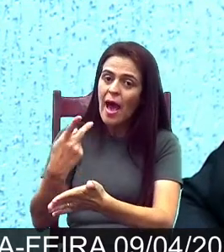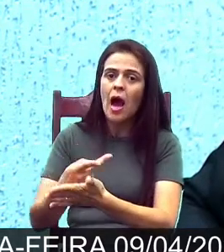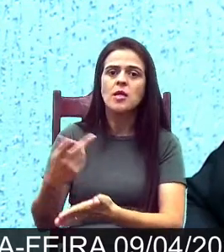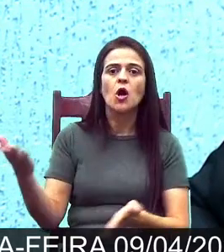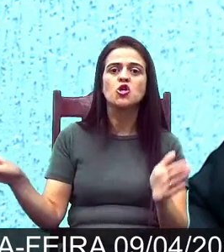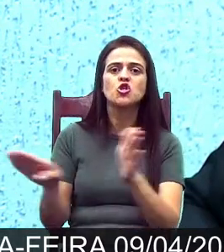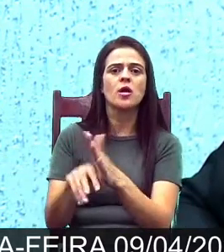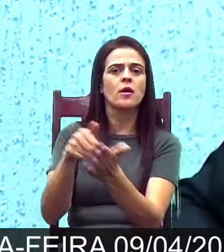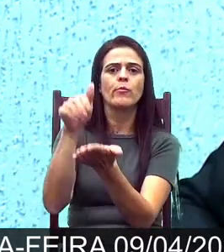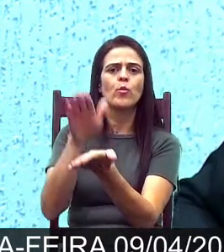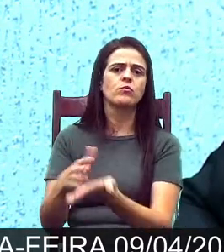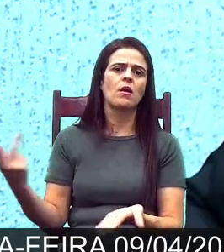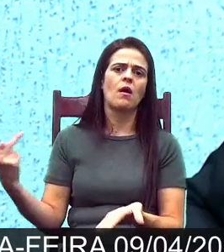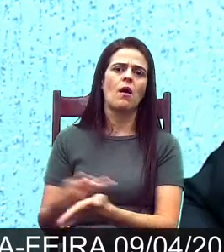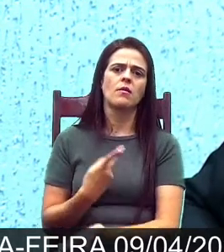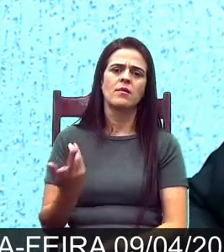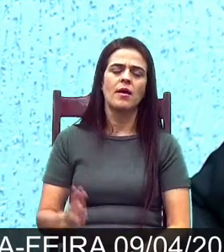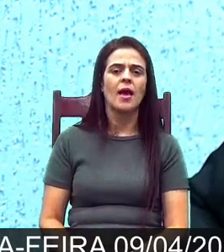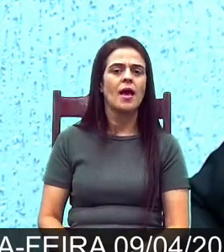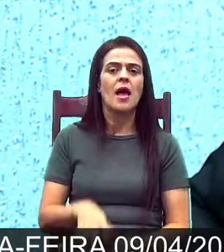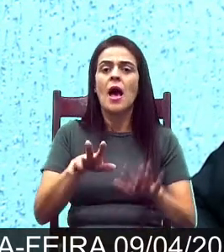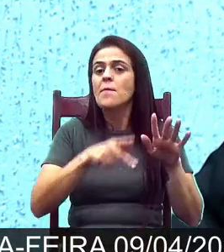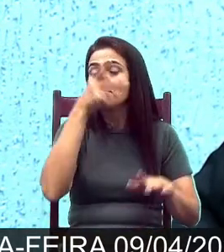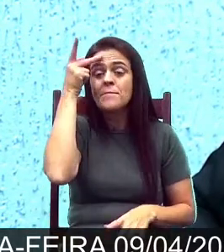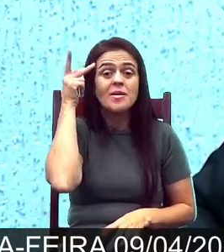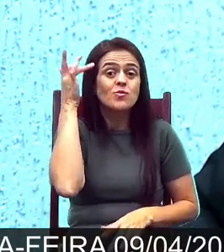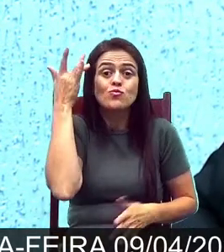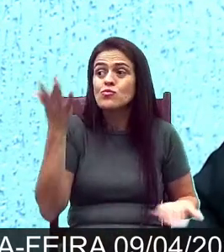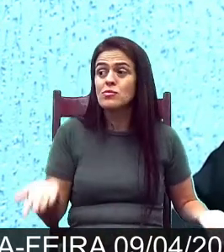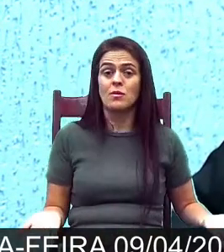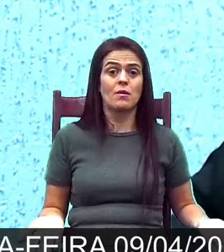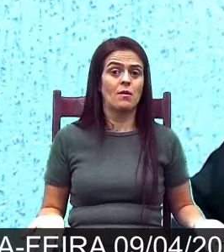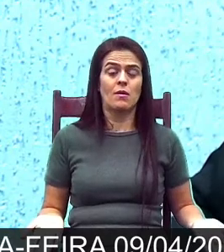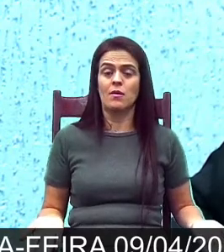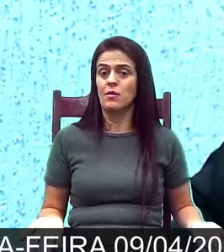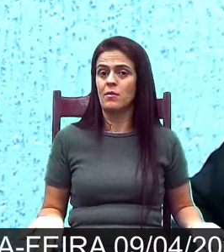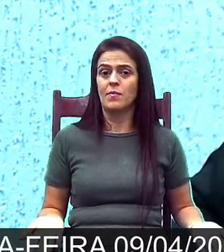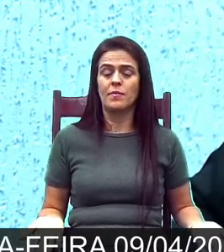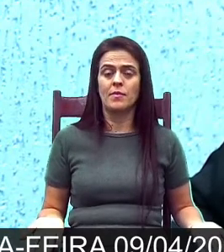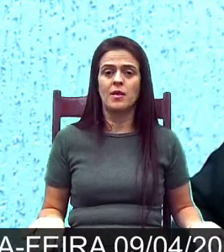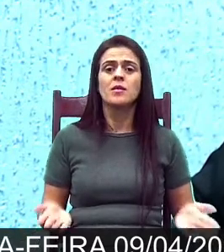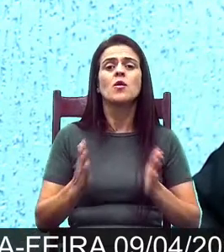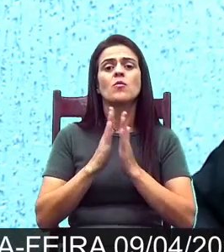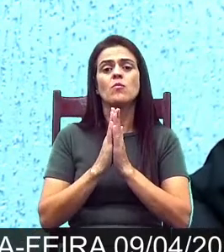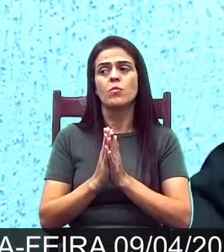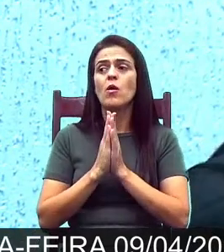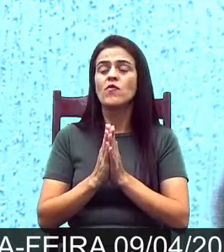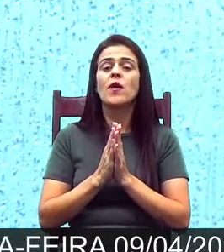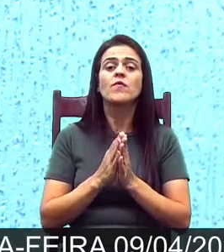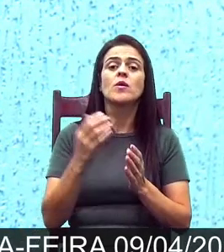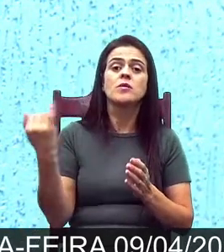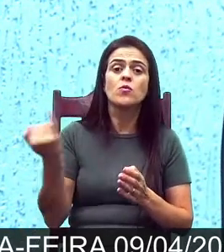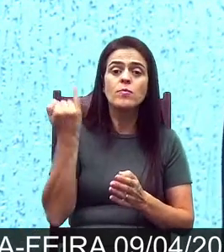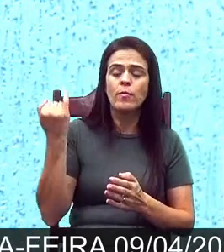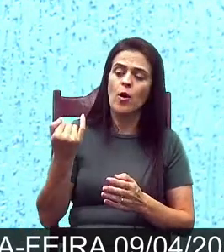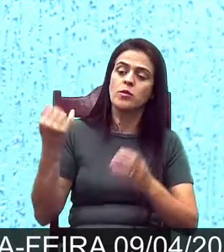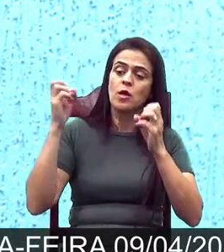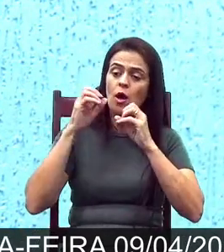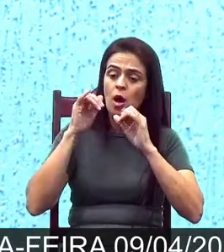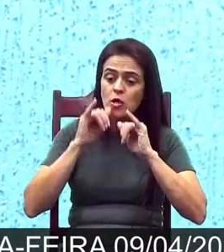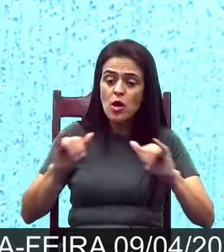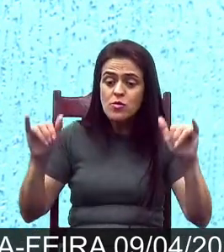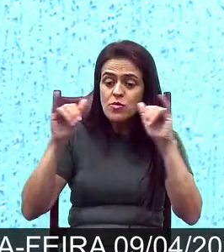mundo que sabe, e não é todo mundo que tem obrigação de saber, mas a obrigação de informar é do poder